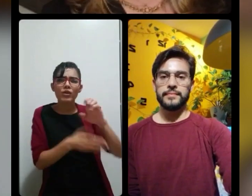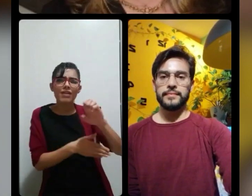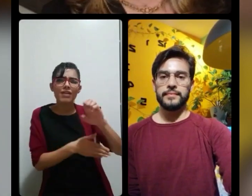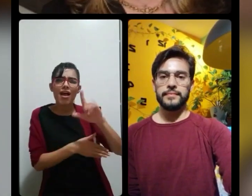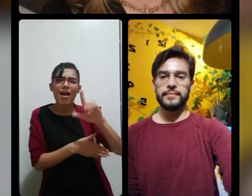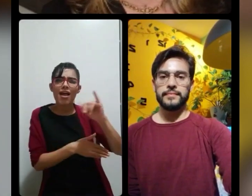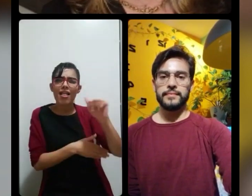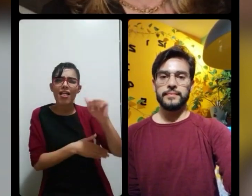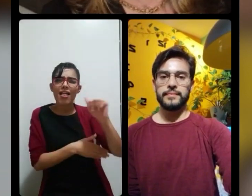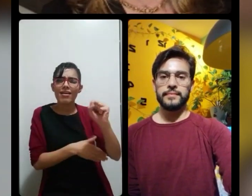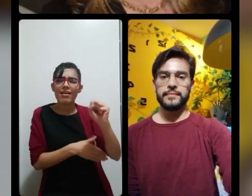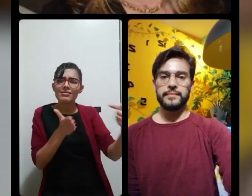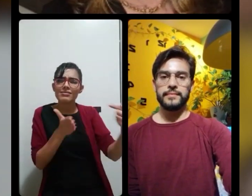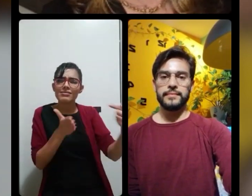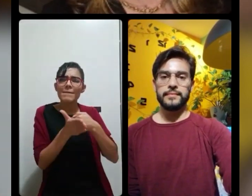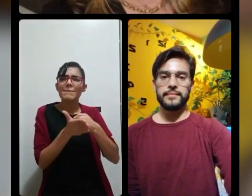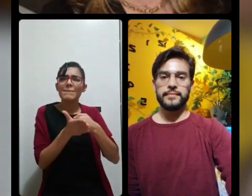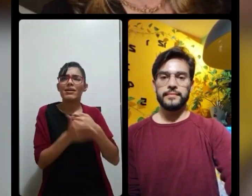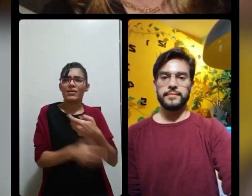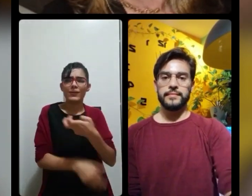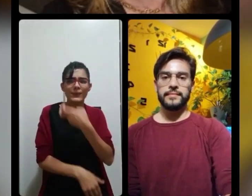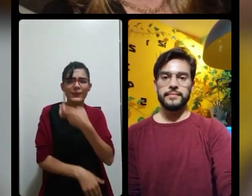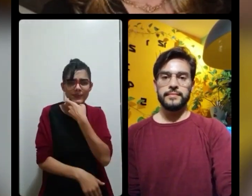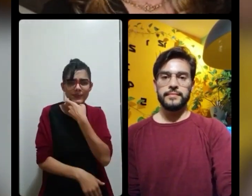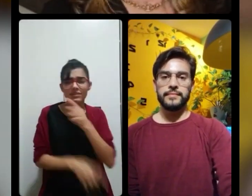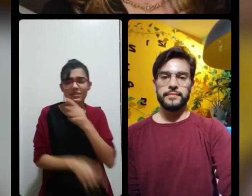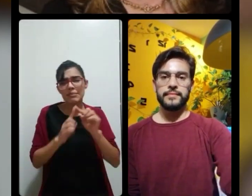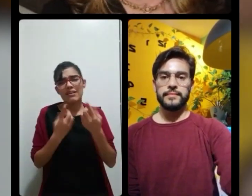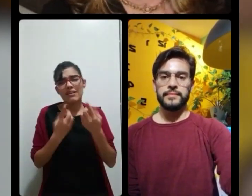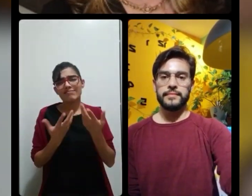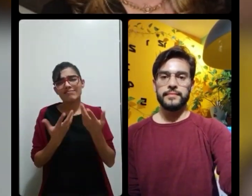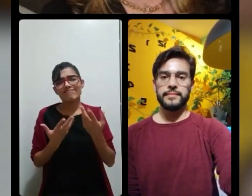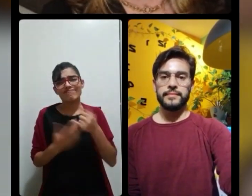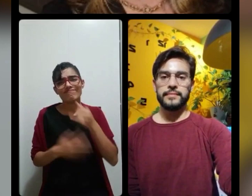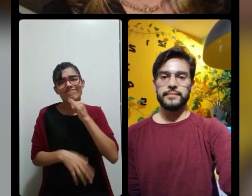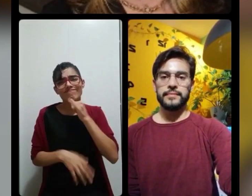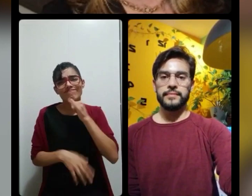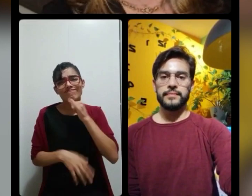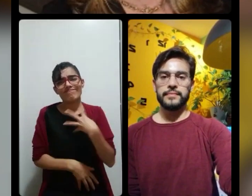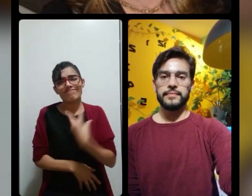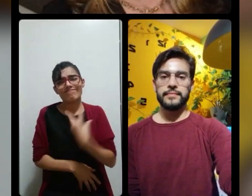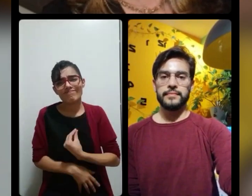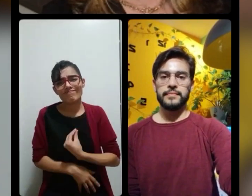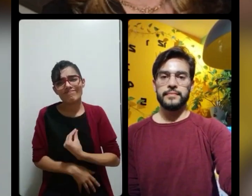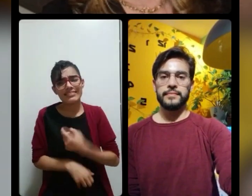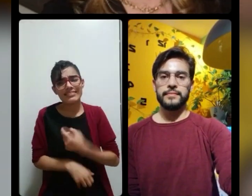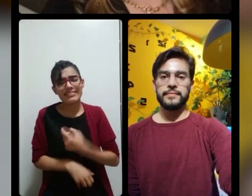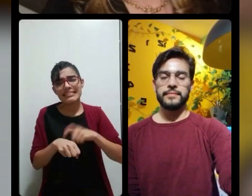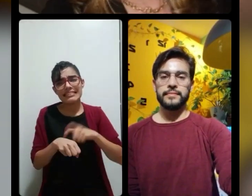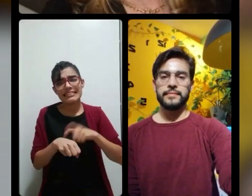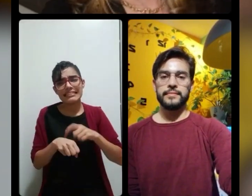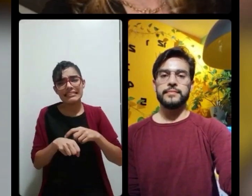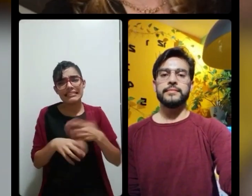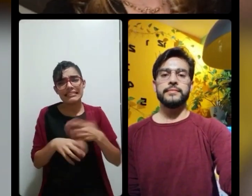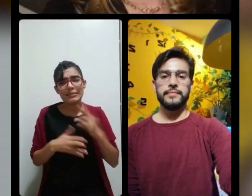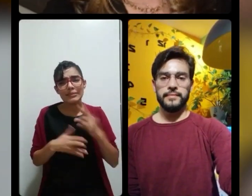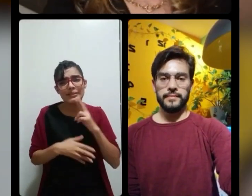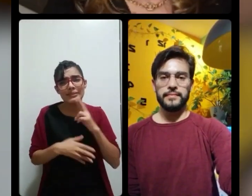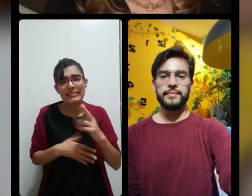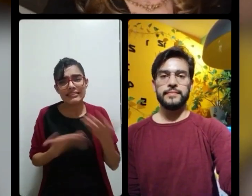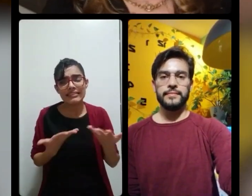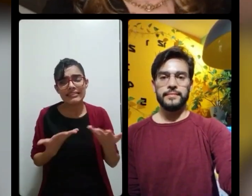que na Escola Estadual Augusto Severo também tem Libras para o ensino fundamental,